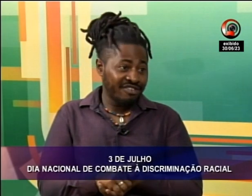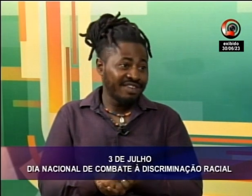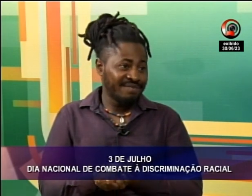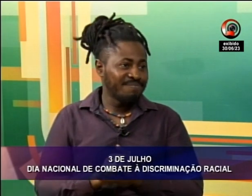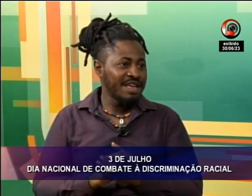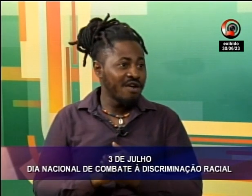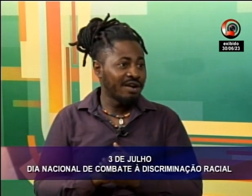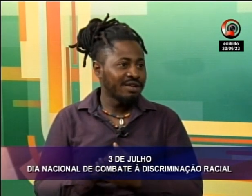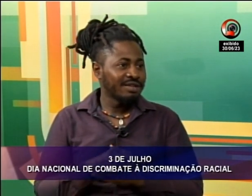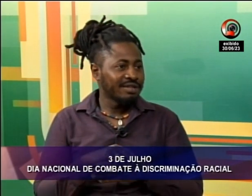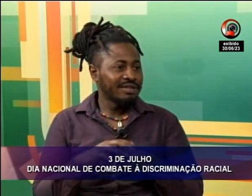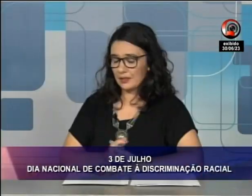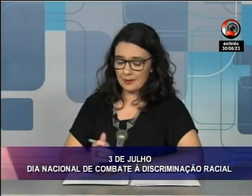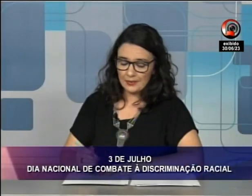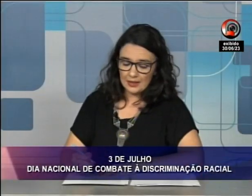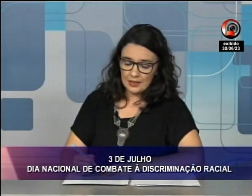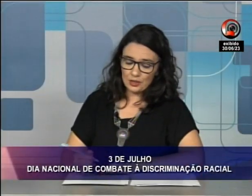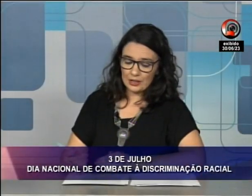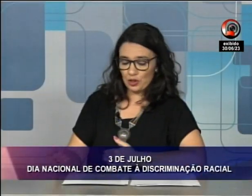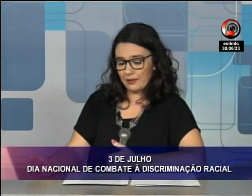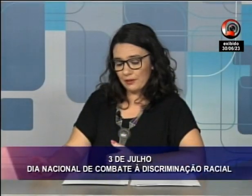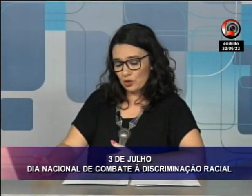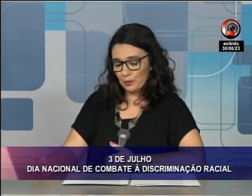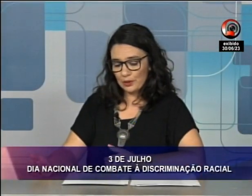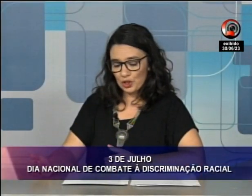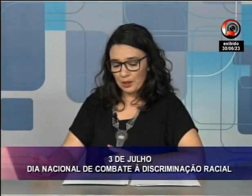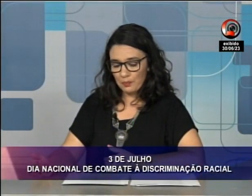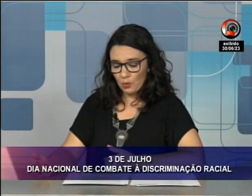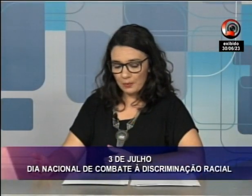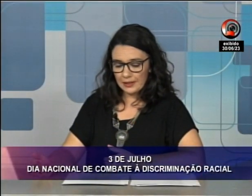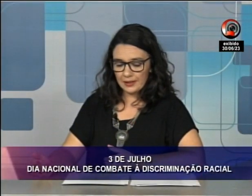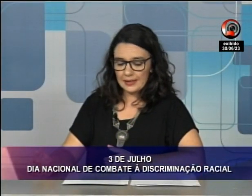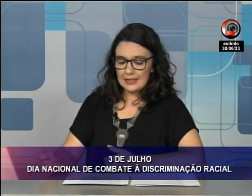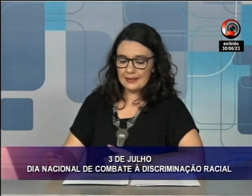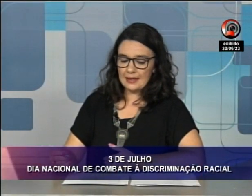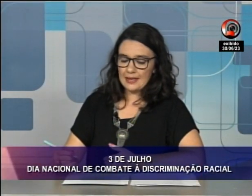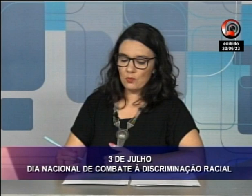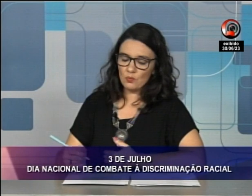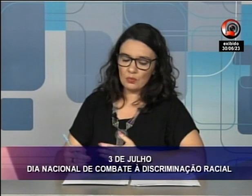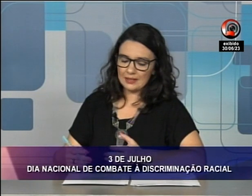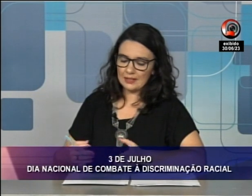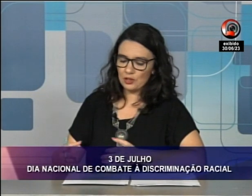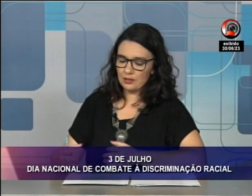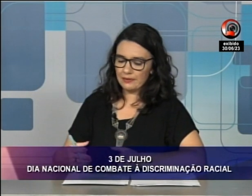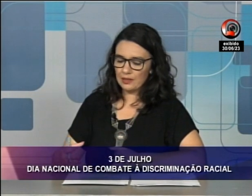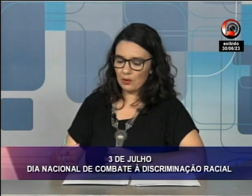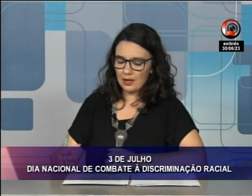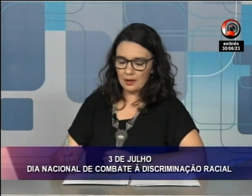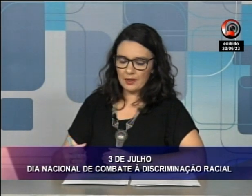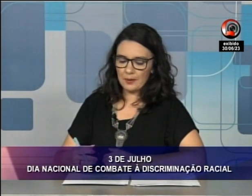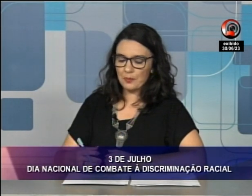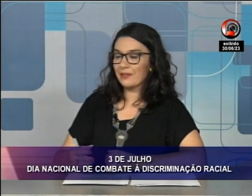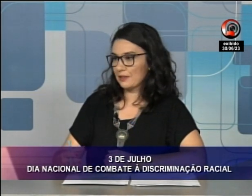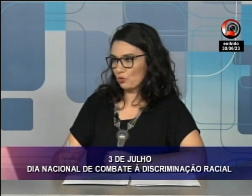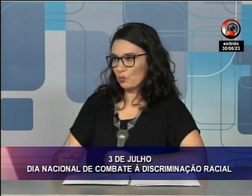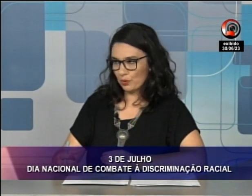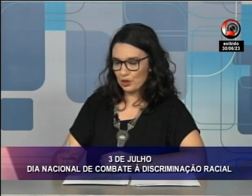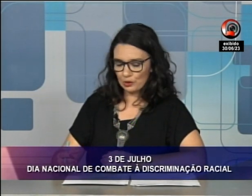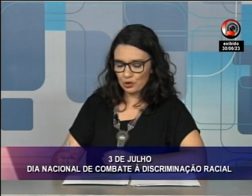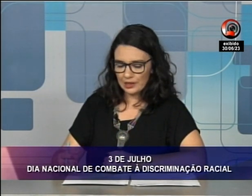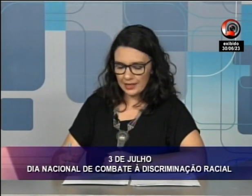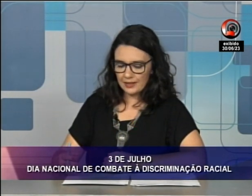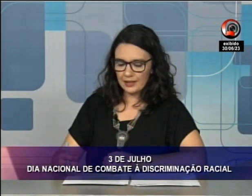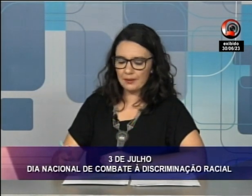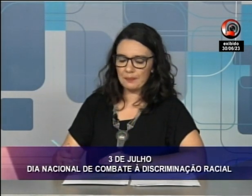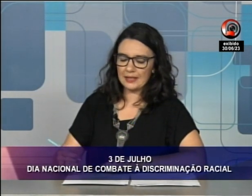que seja melhor. Uma luta mesmo, né? E já que a gente está falando de política pública, tem uma tratativa aqui com a Câmara para aprovação de um